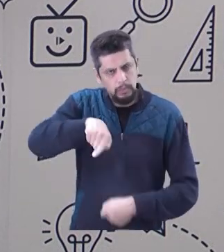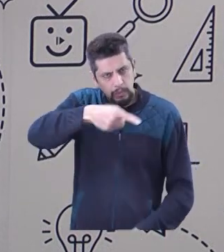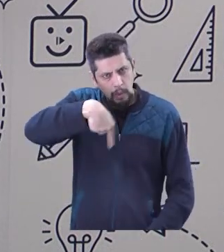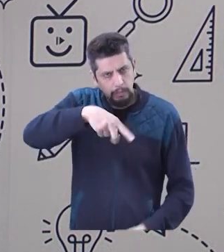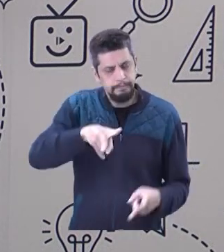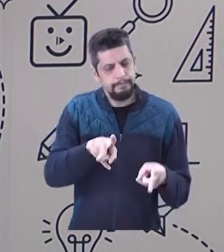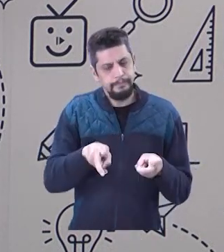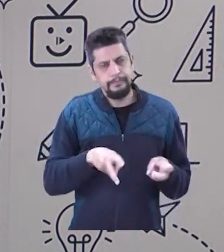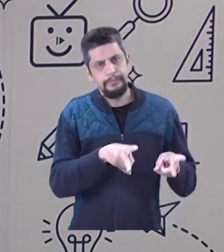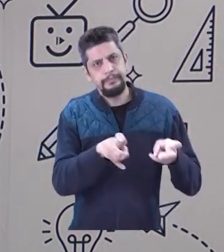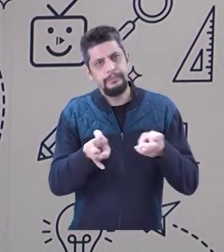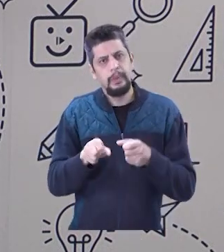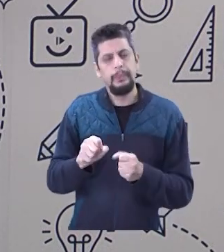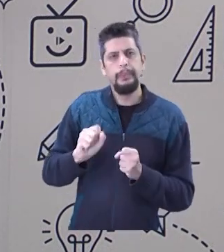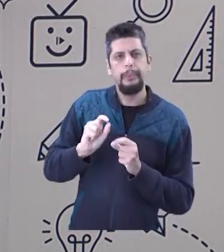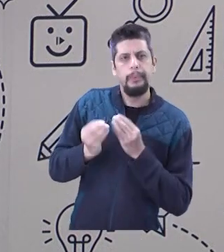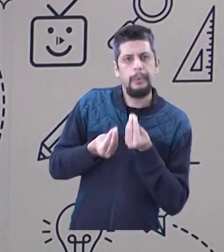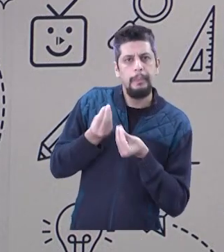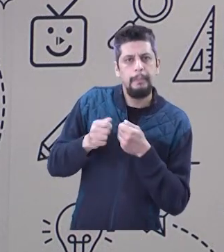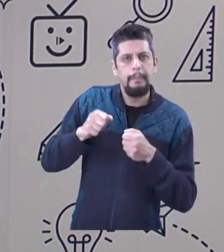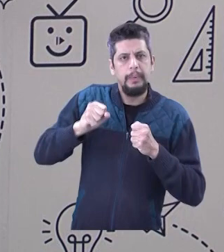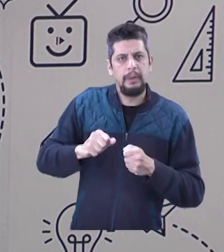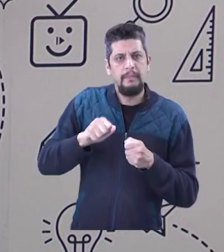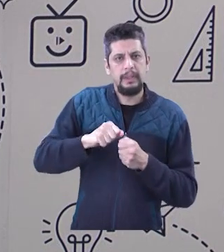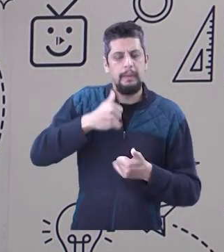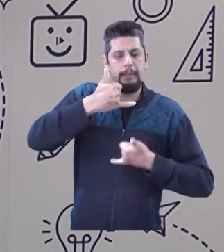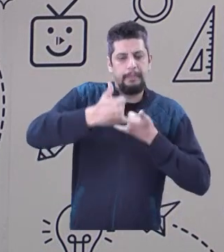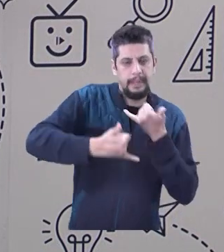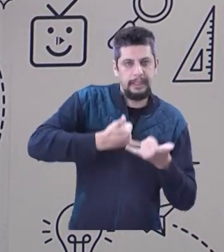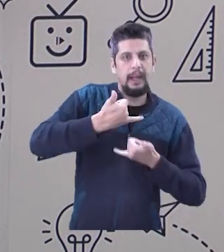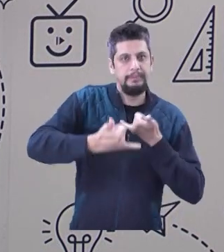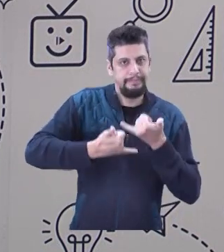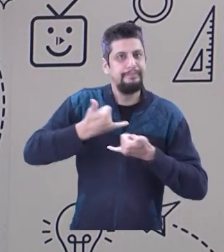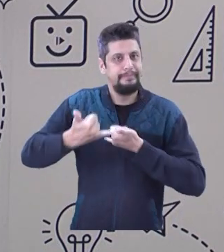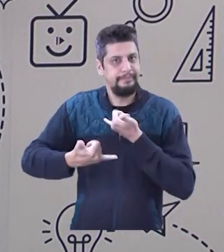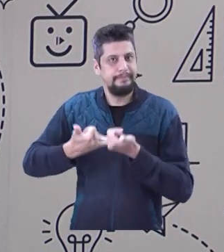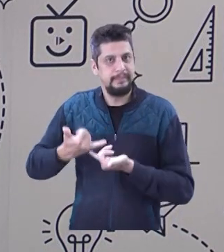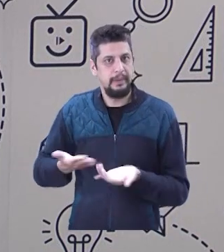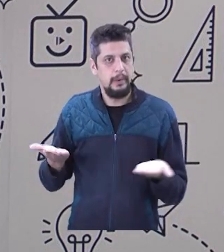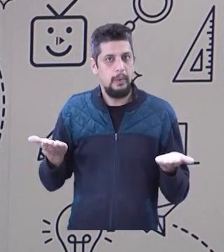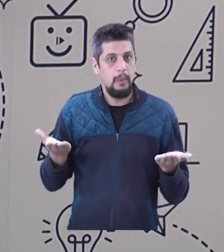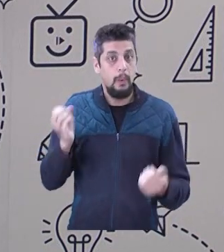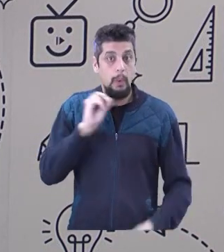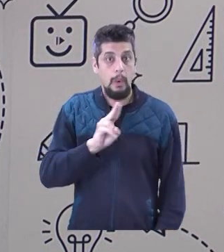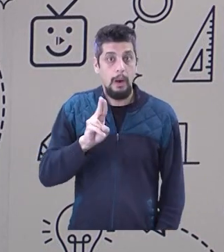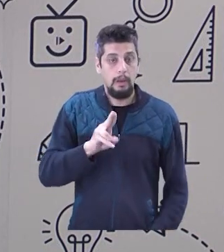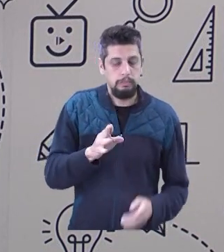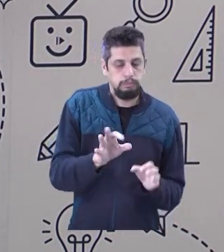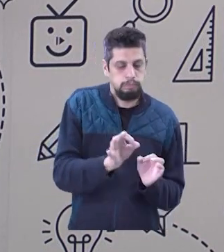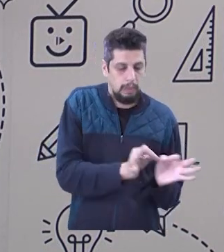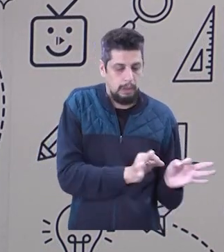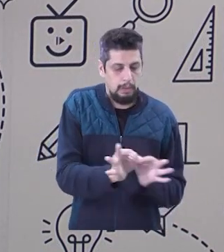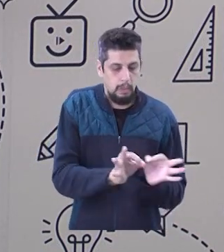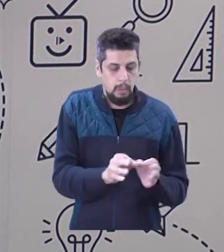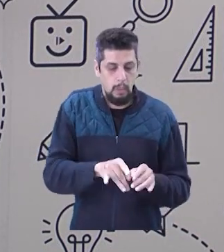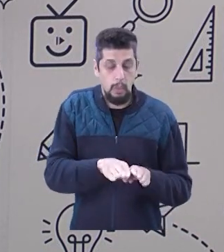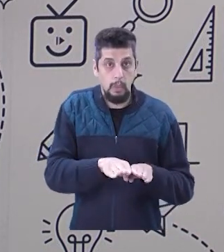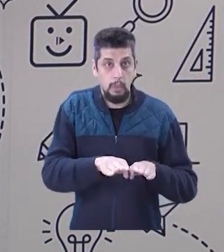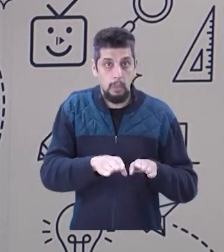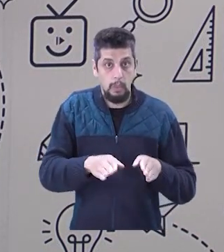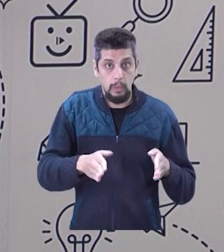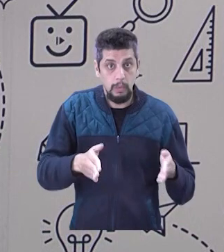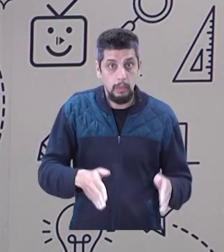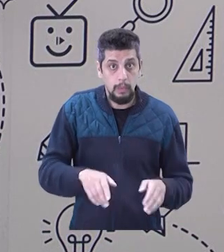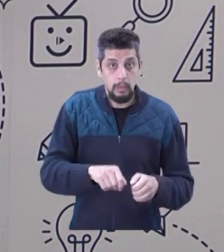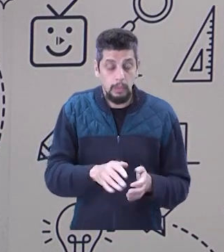percebe, né? Então, o que a gente pode fazer? Brincar, né? Ou a gente arruma o quarto